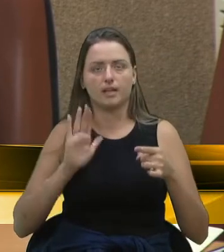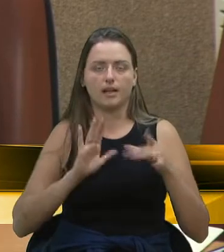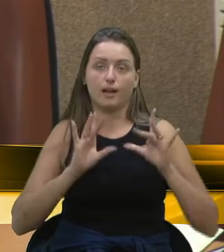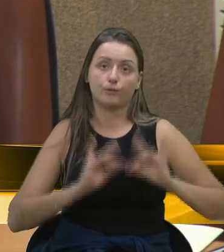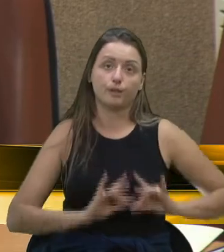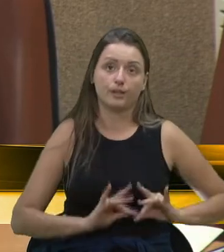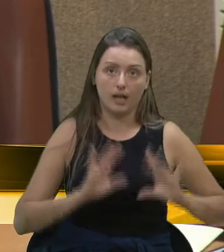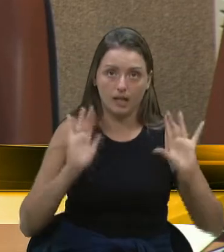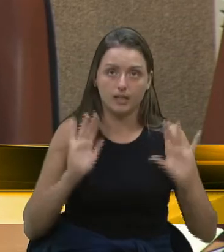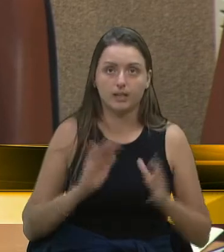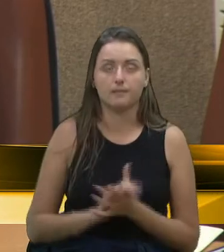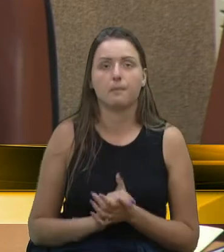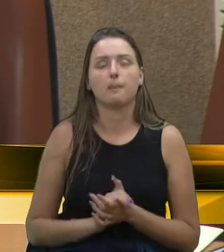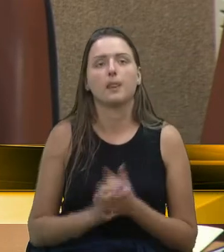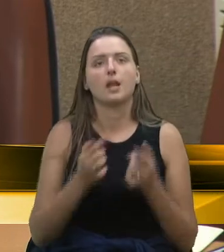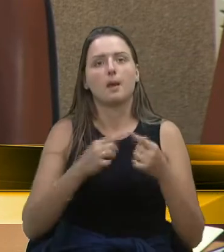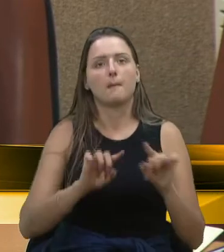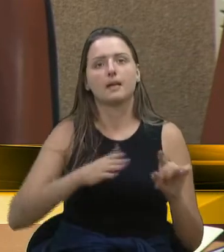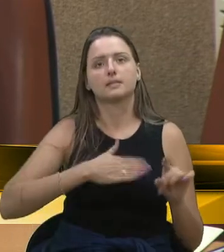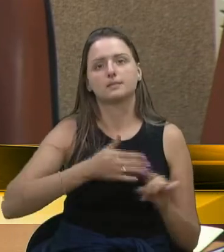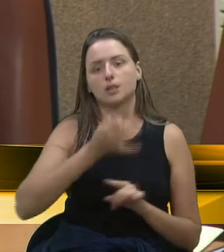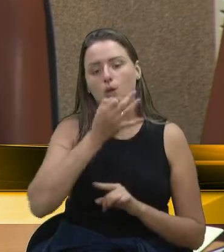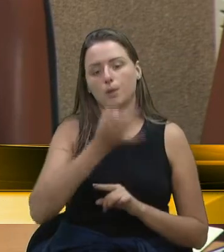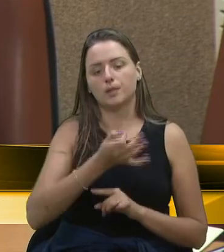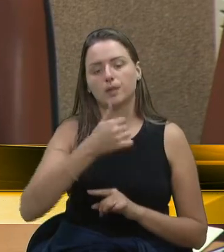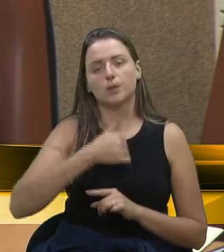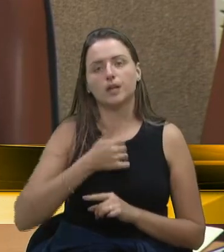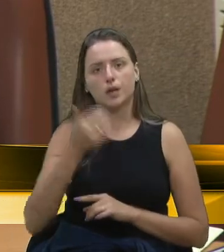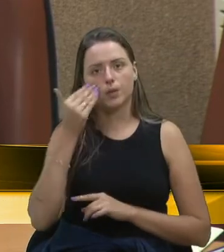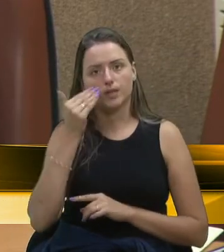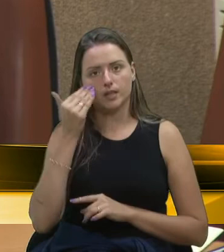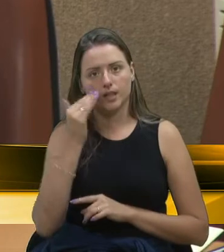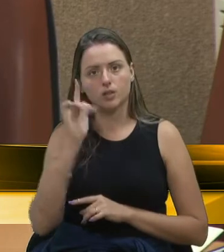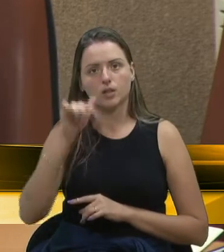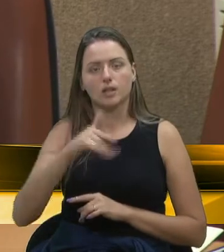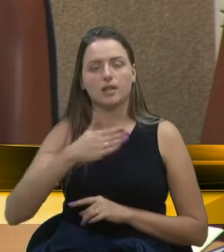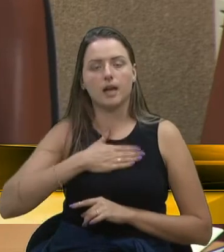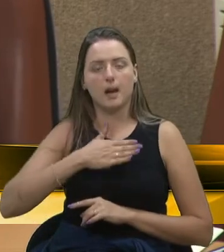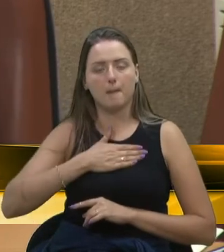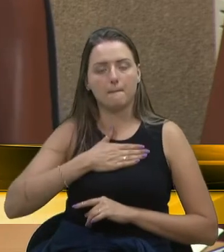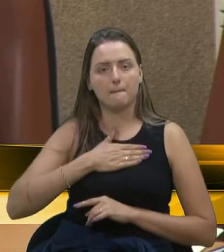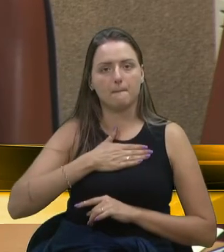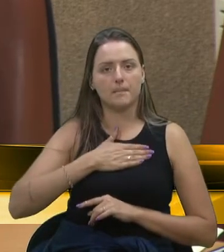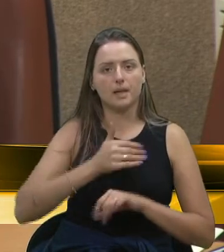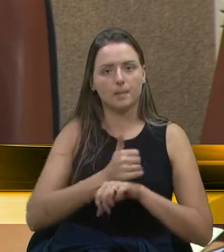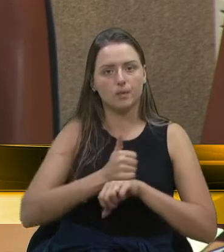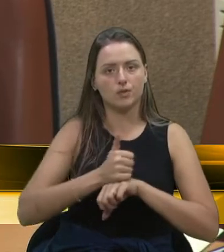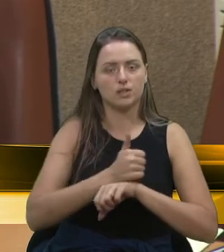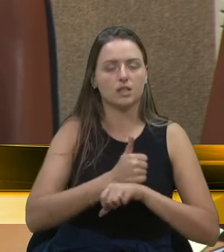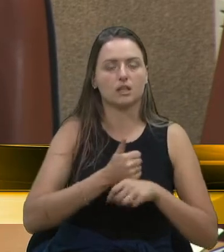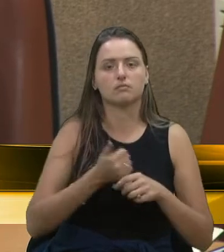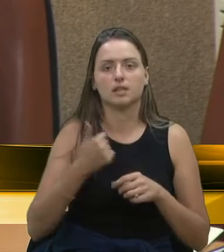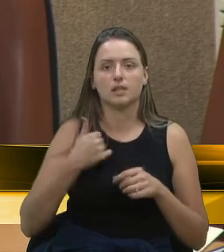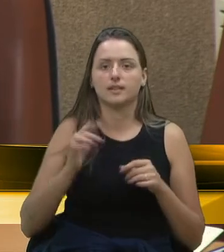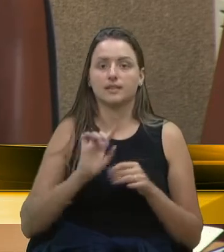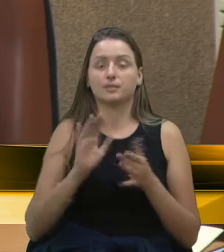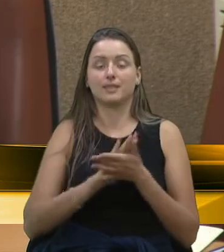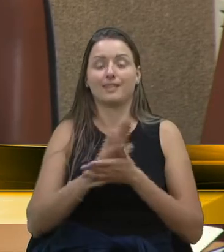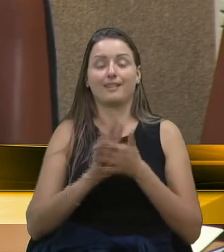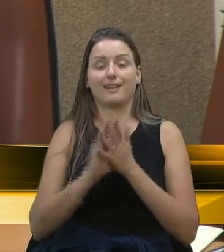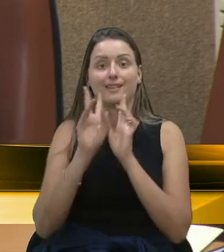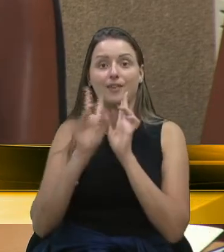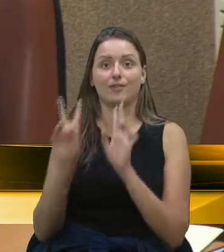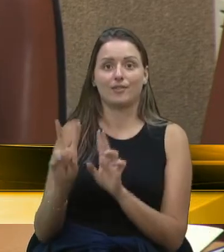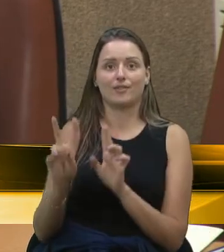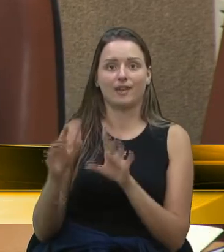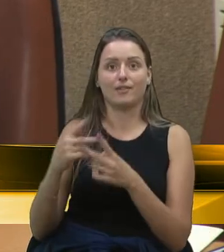Mas, da minha parte, o que eu entendo, que é o meu ramo, a construção, né? não tem nada a ver uma coisa com a outra. Né? Só, obrigado